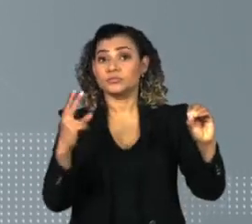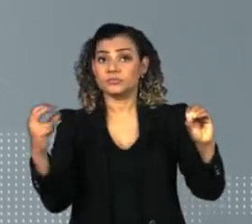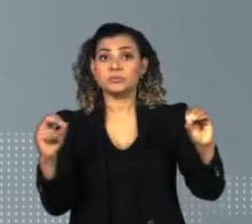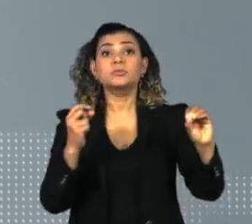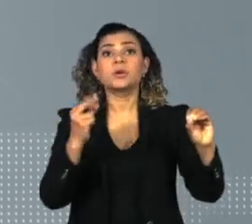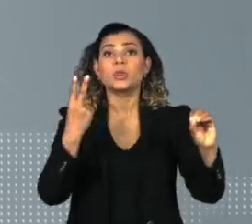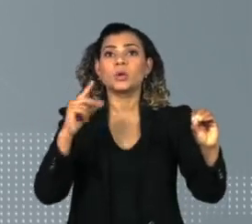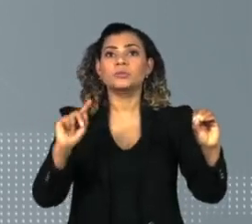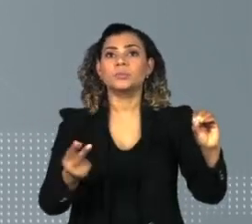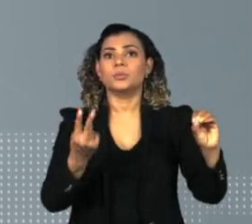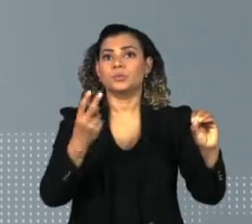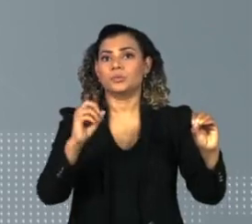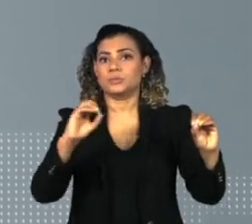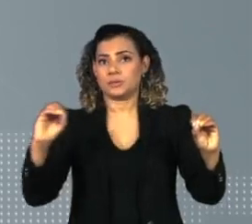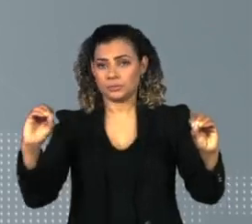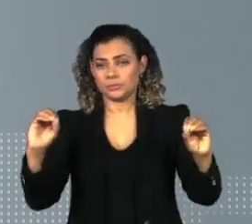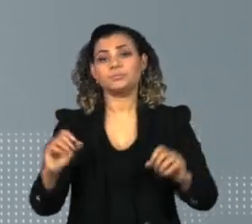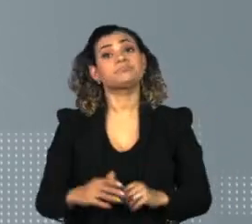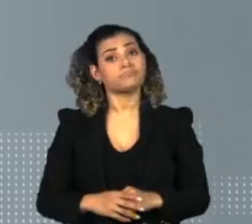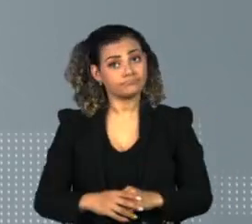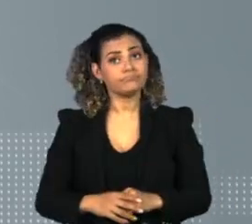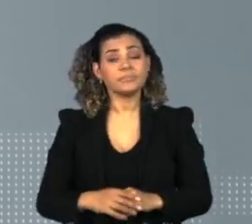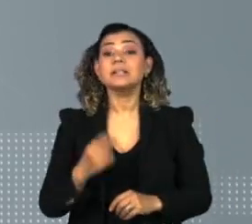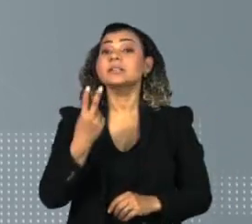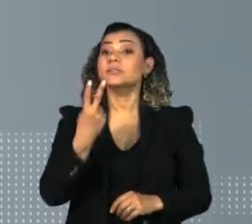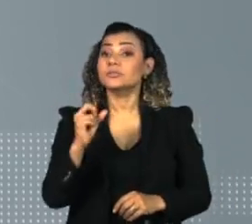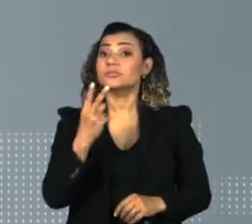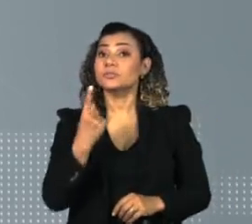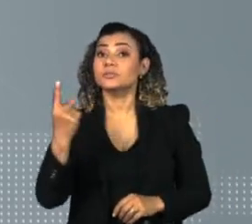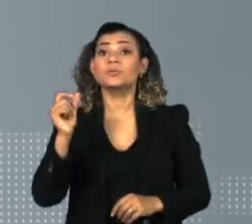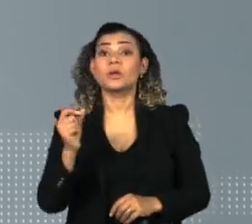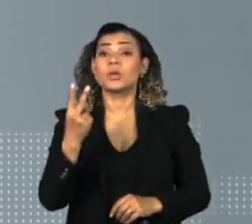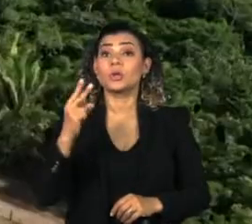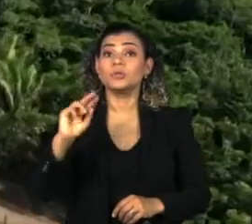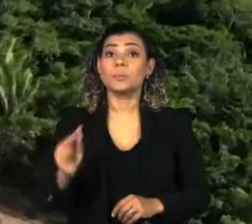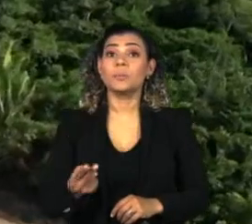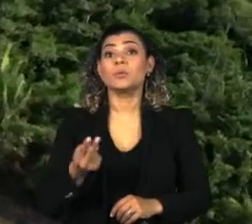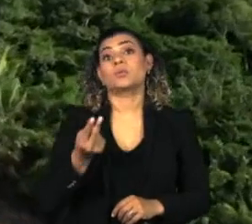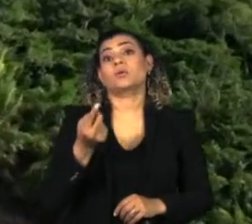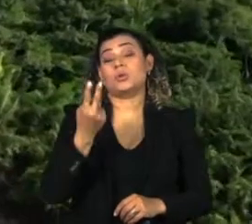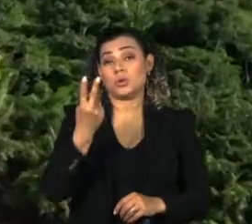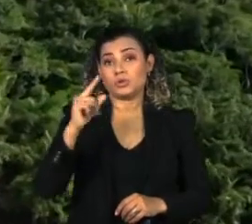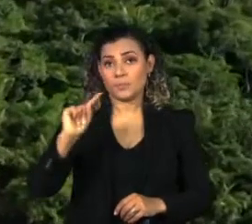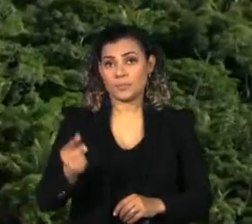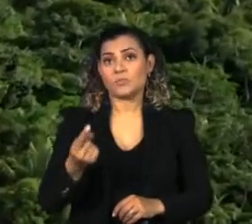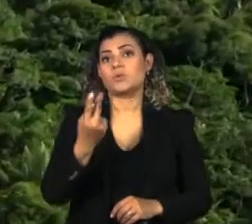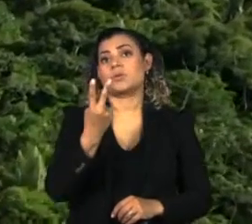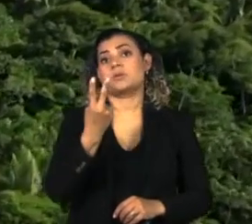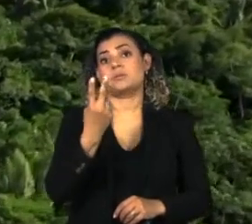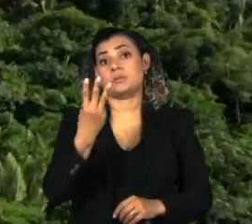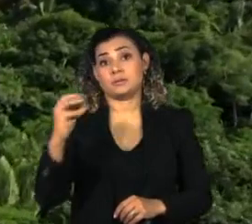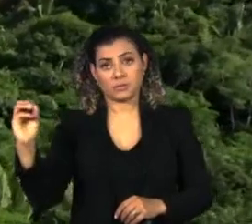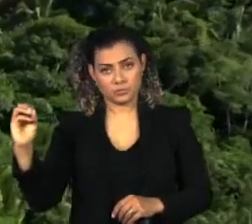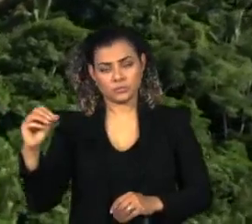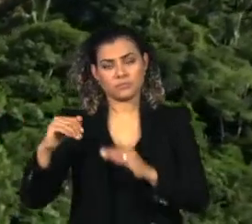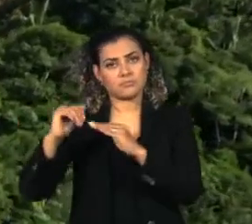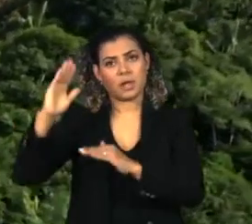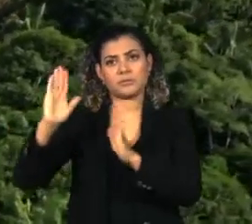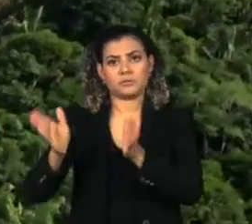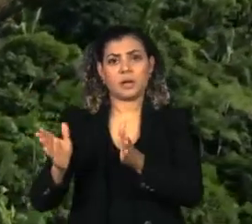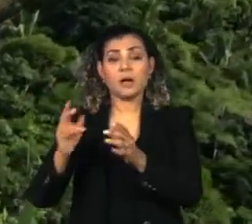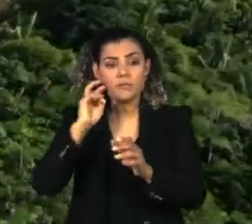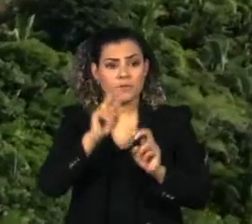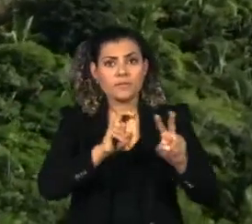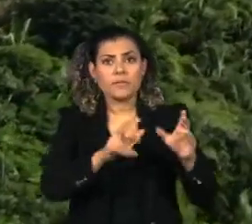de 2.200. Em 2021, o número chegou a 2.300. A temporada seca e o desmatamento ilegal crescente na